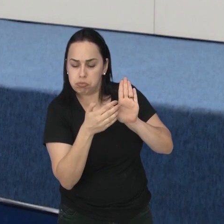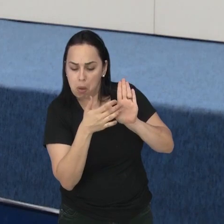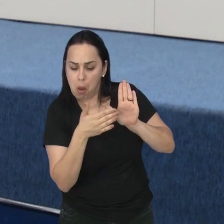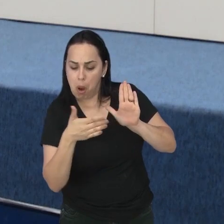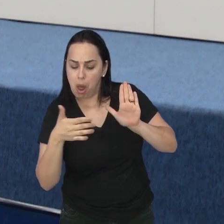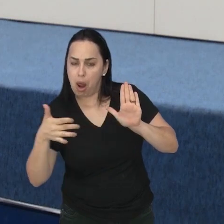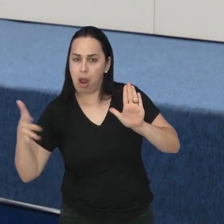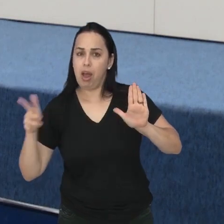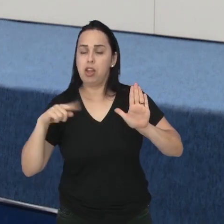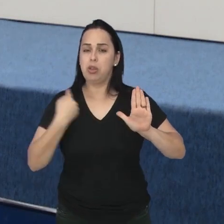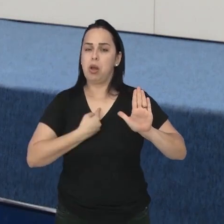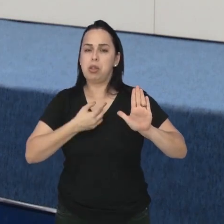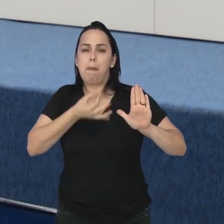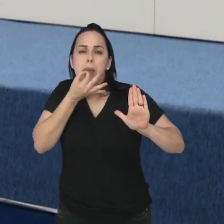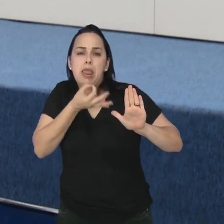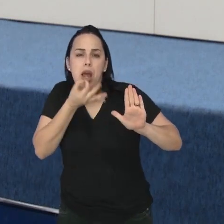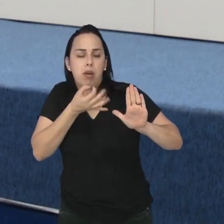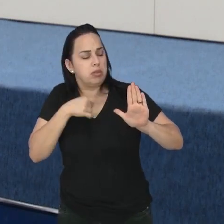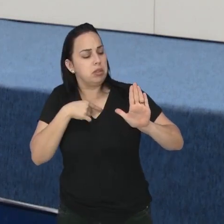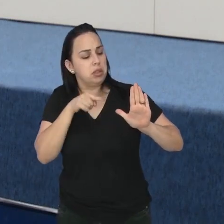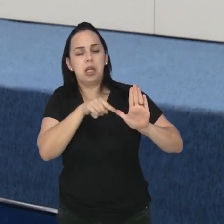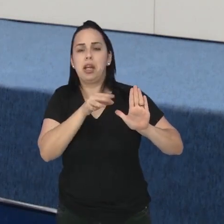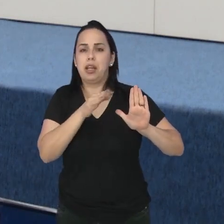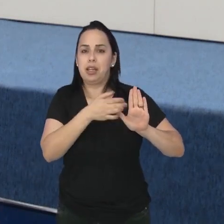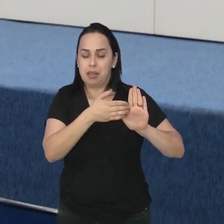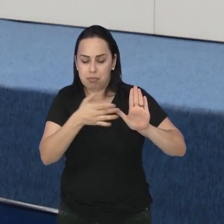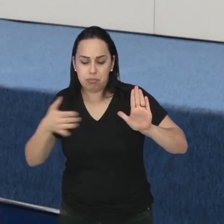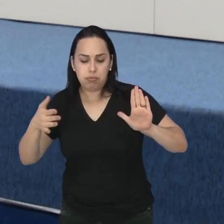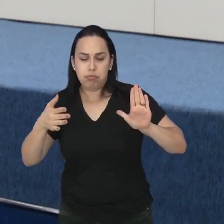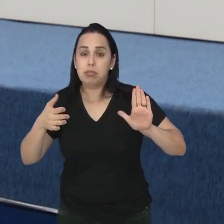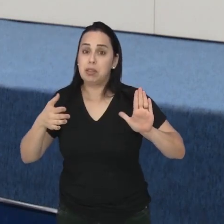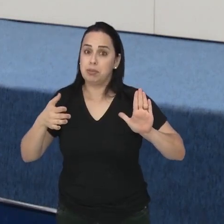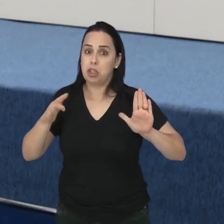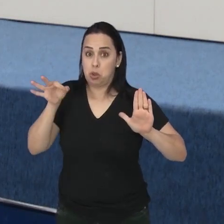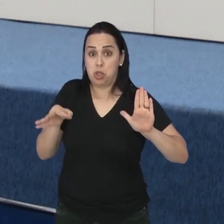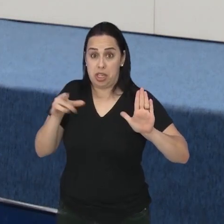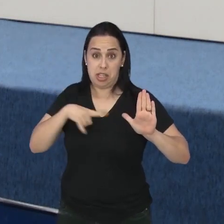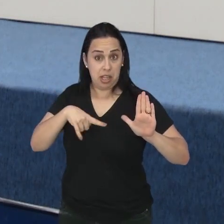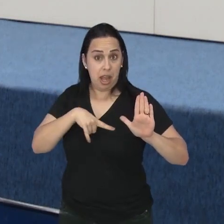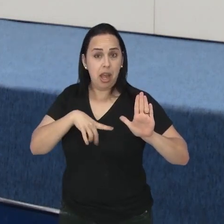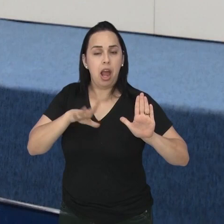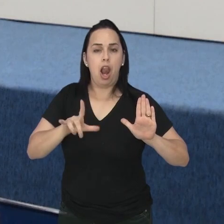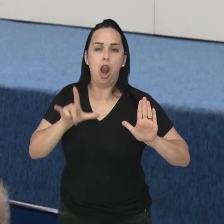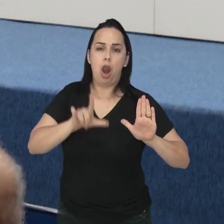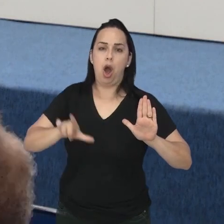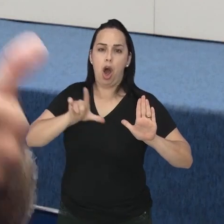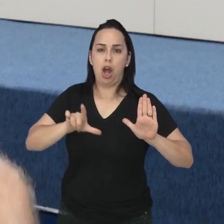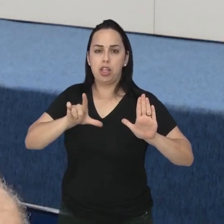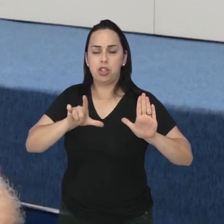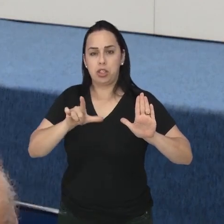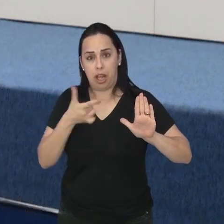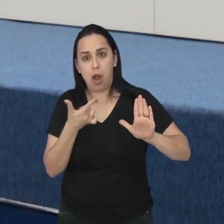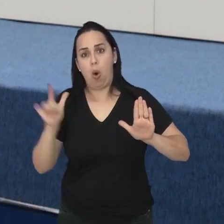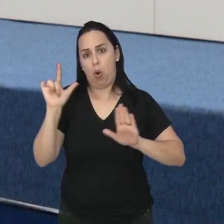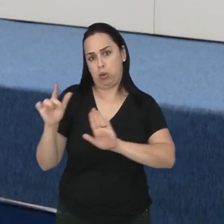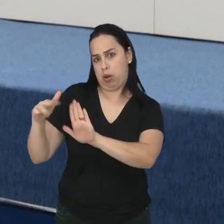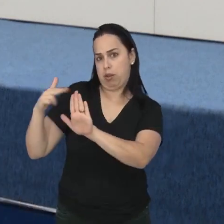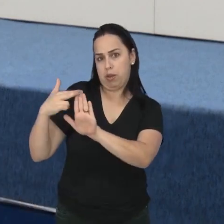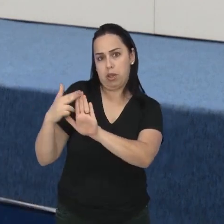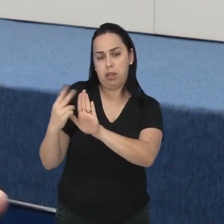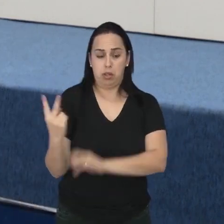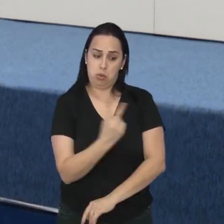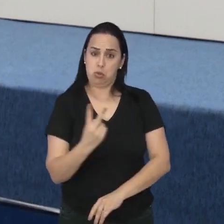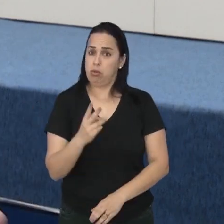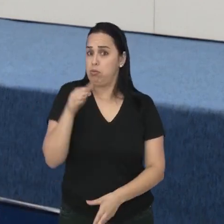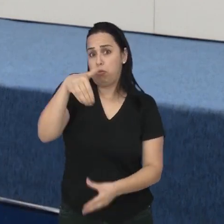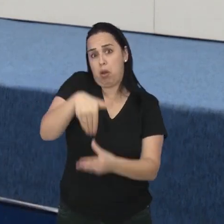caminhar nessa linha, a gente achou que a justiça estava ali. Claro, é colocado outros relatórios